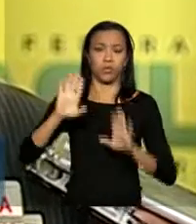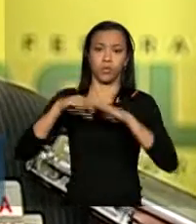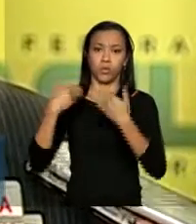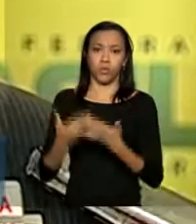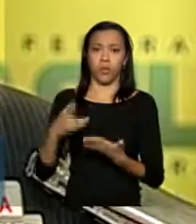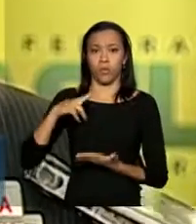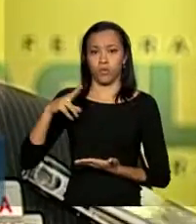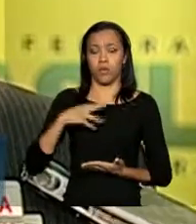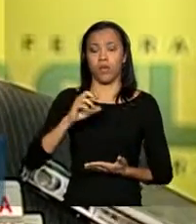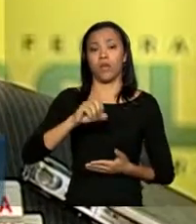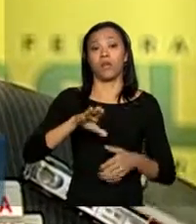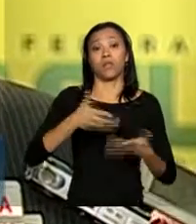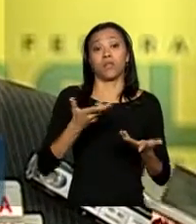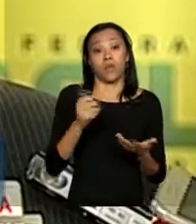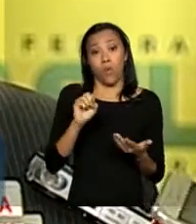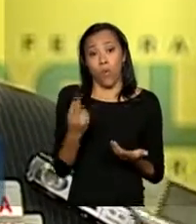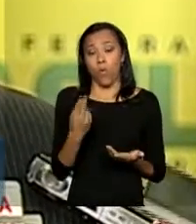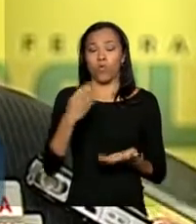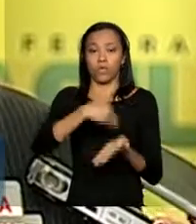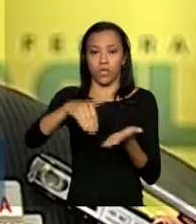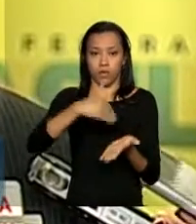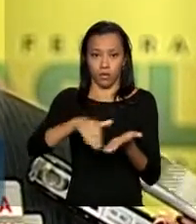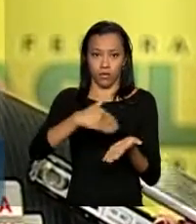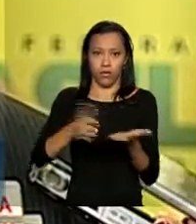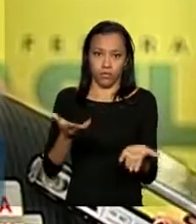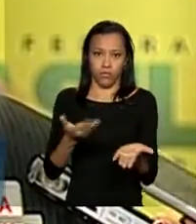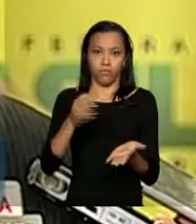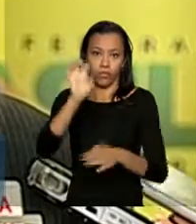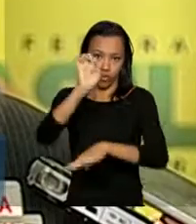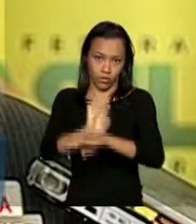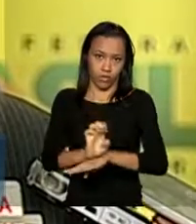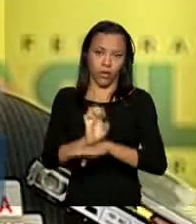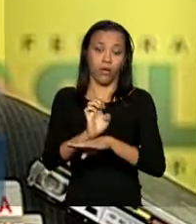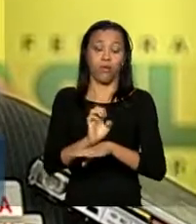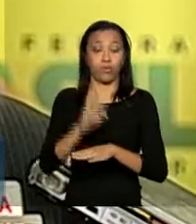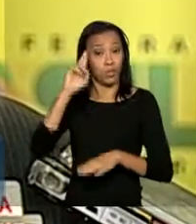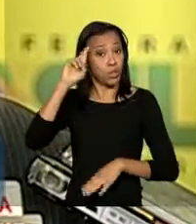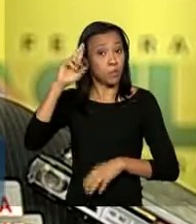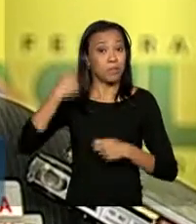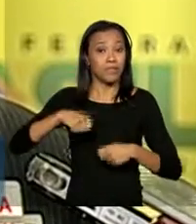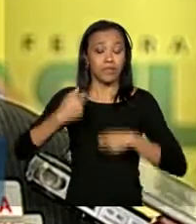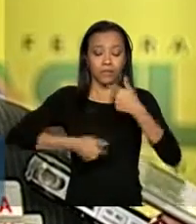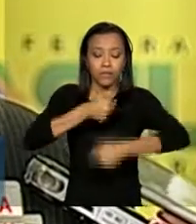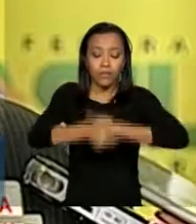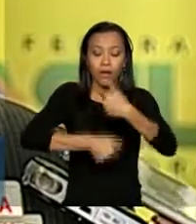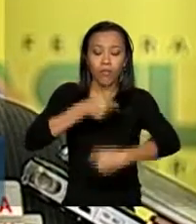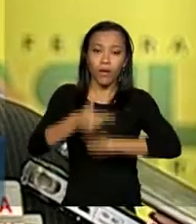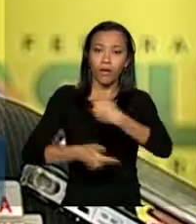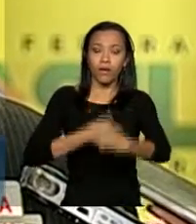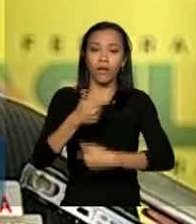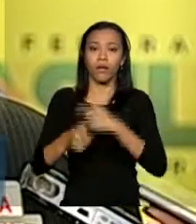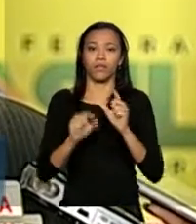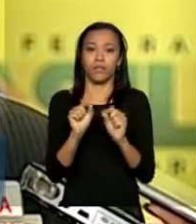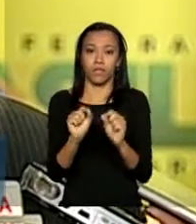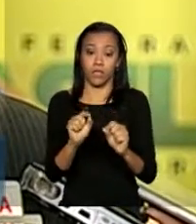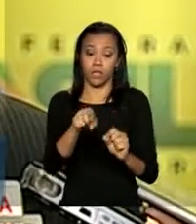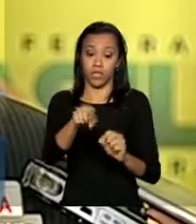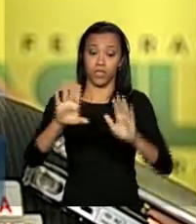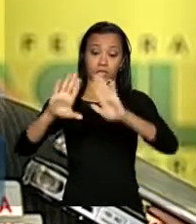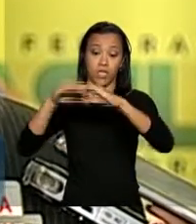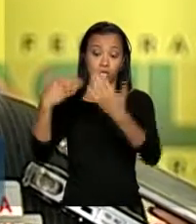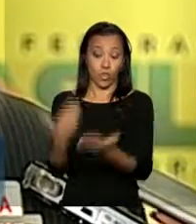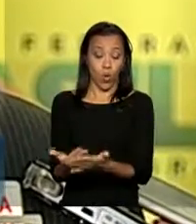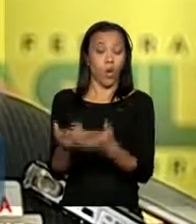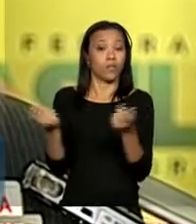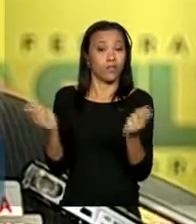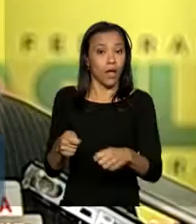seja um secretário municipal ou estadual, ele tem que trabalhar sobretudo naqueles fatores em que a escola pode